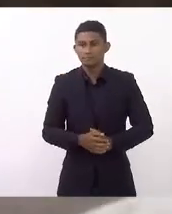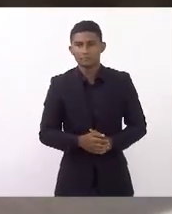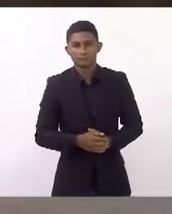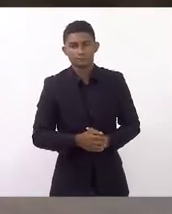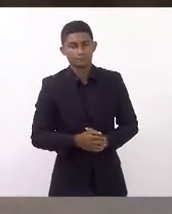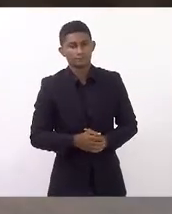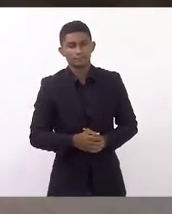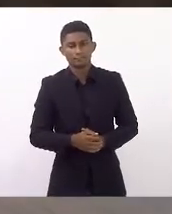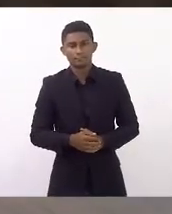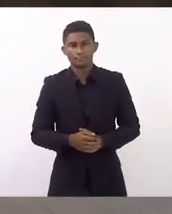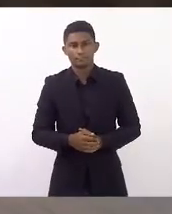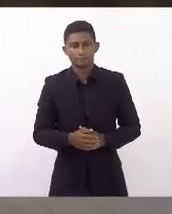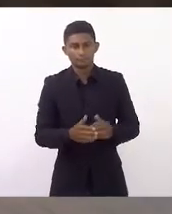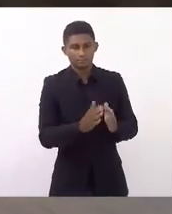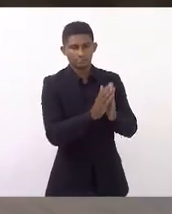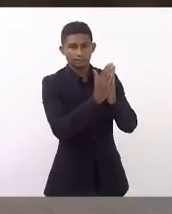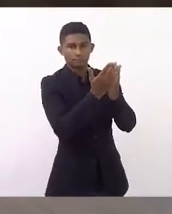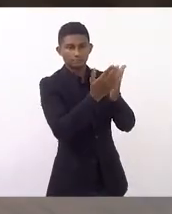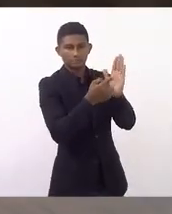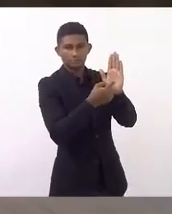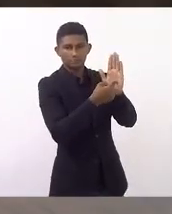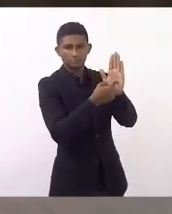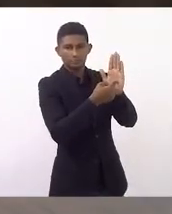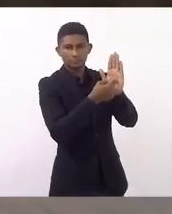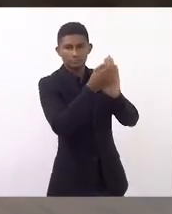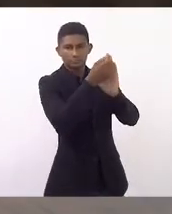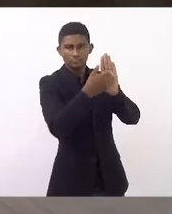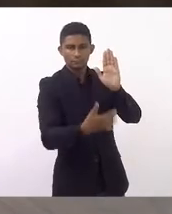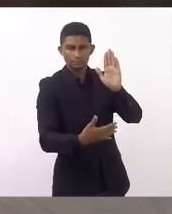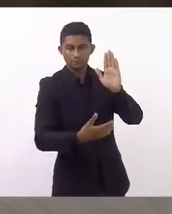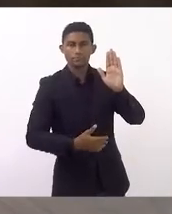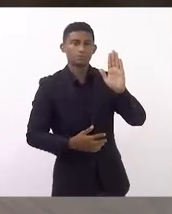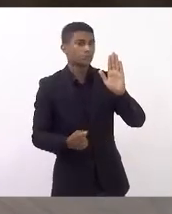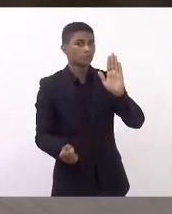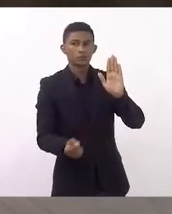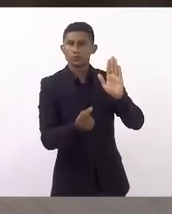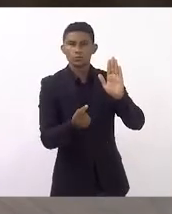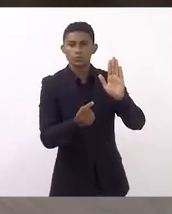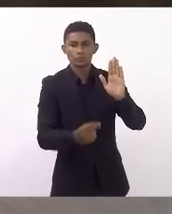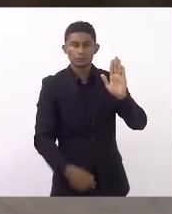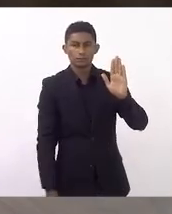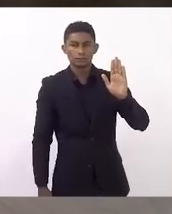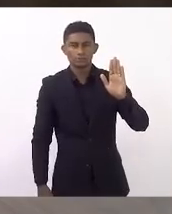palavra de Deus que um grão de...